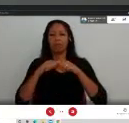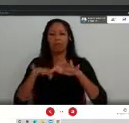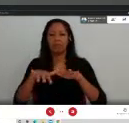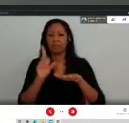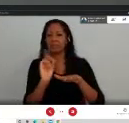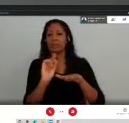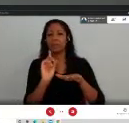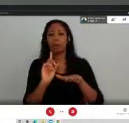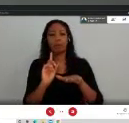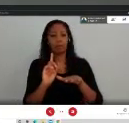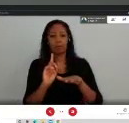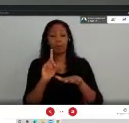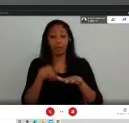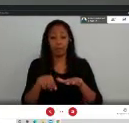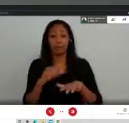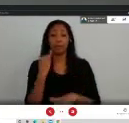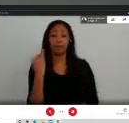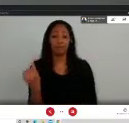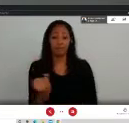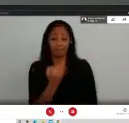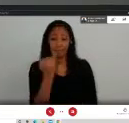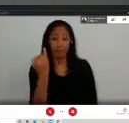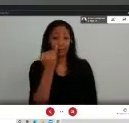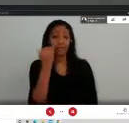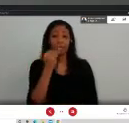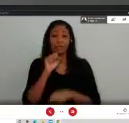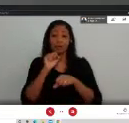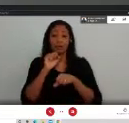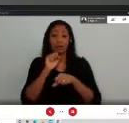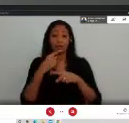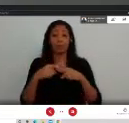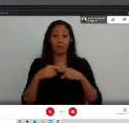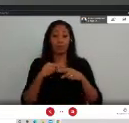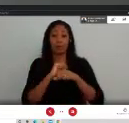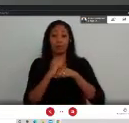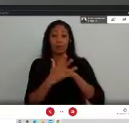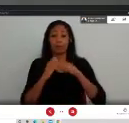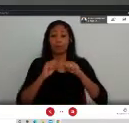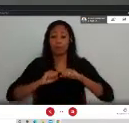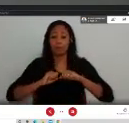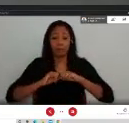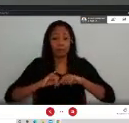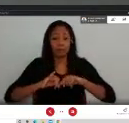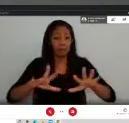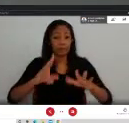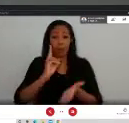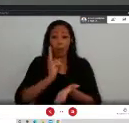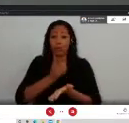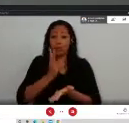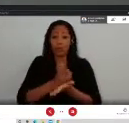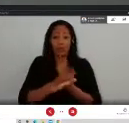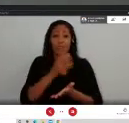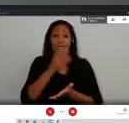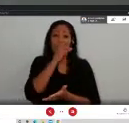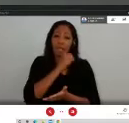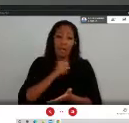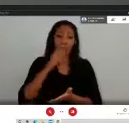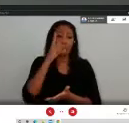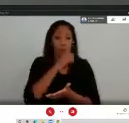extrema importância que a vacinação seja também priorizada nos finais de semana. Sem contar